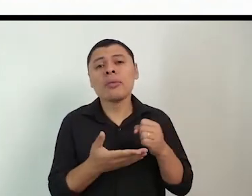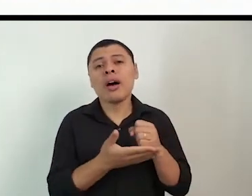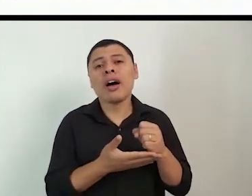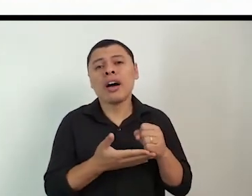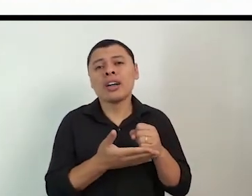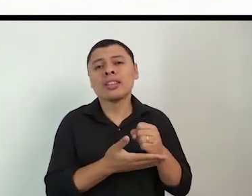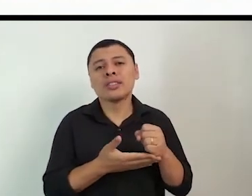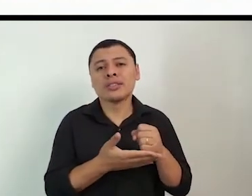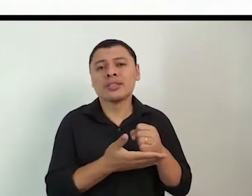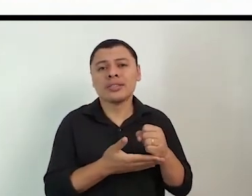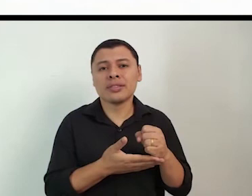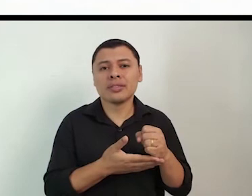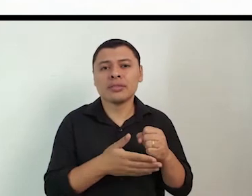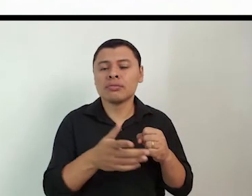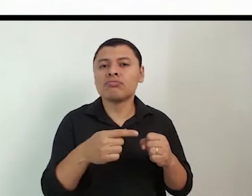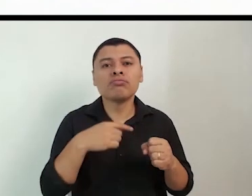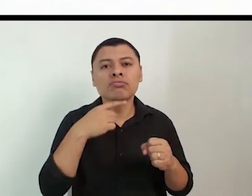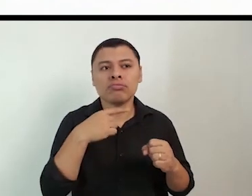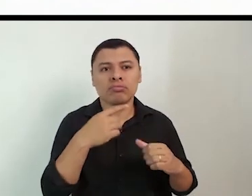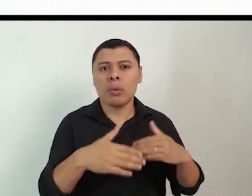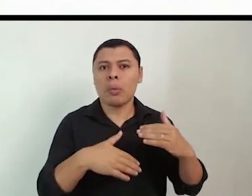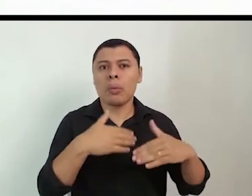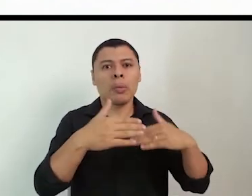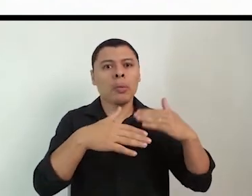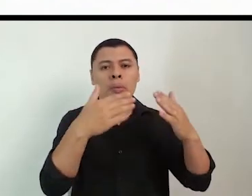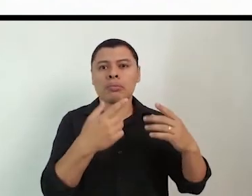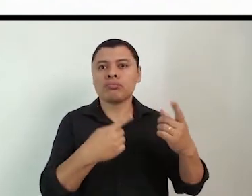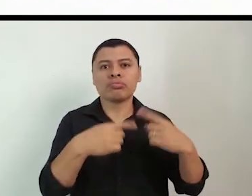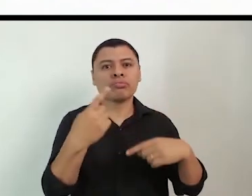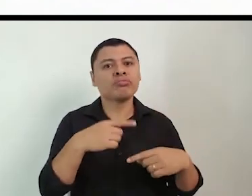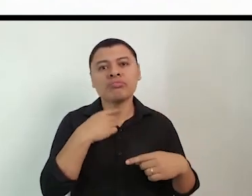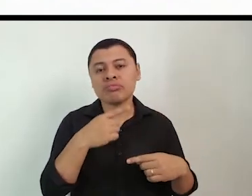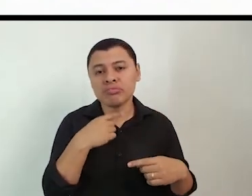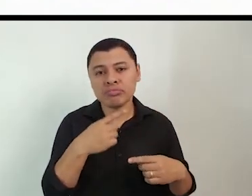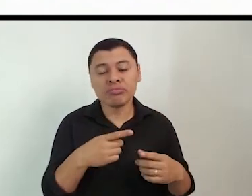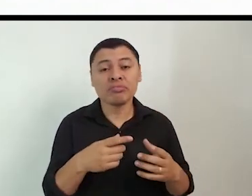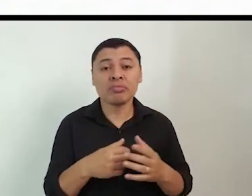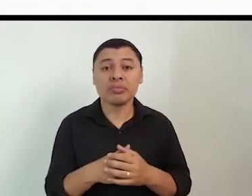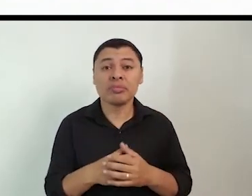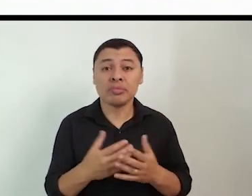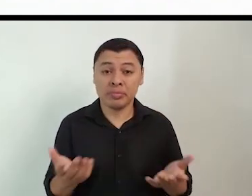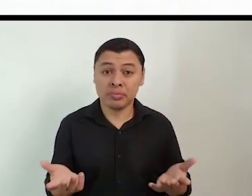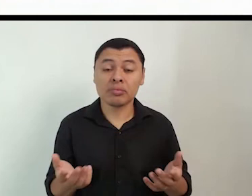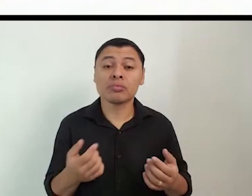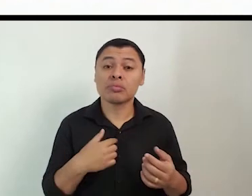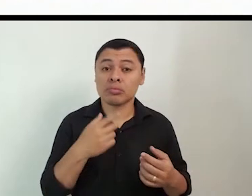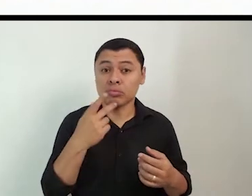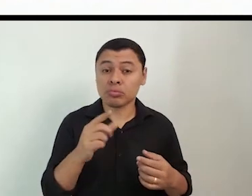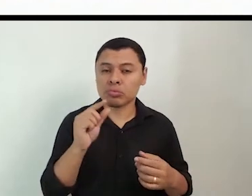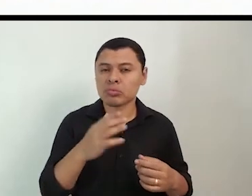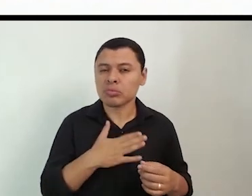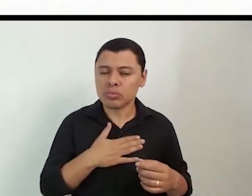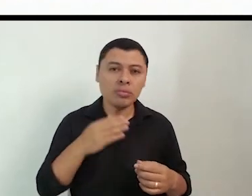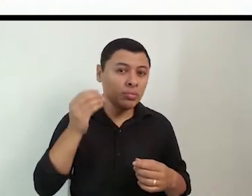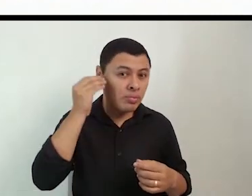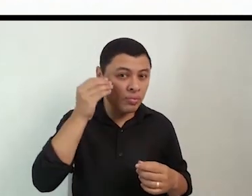essa possibilidade de carreira, você não pensa em uma carreira. Então, assim, falando um pouco mais das minhas experiências,